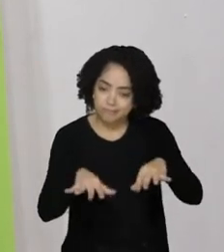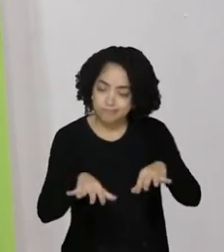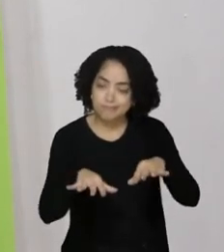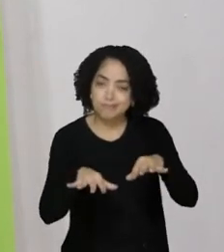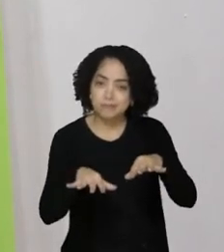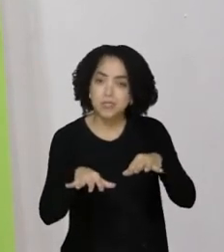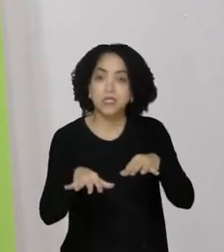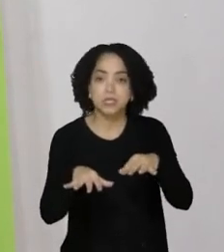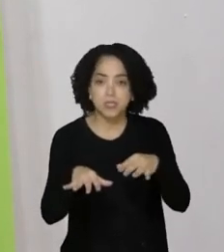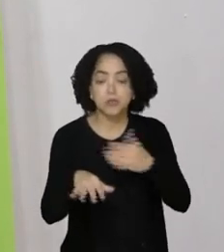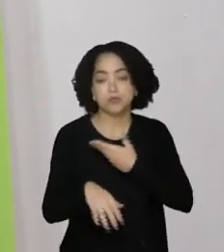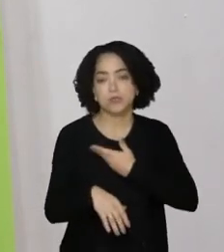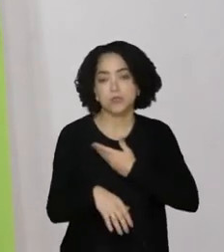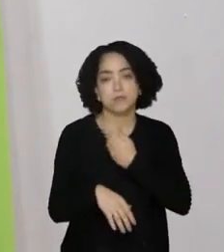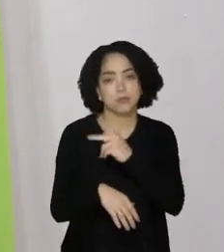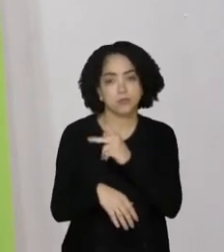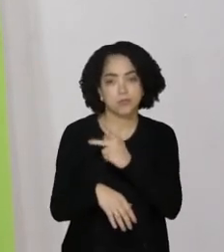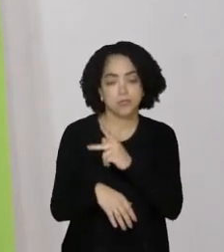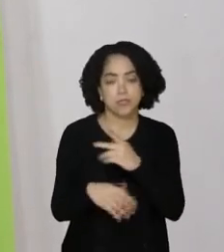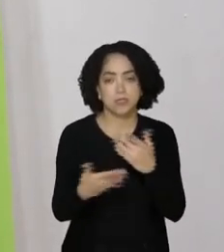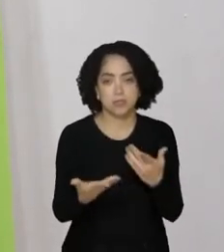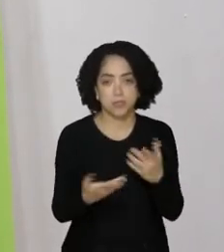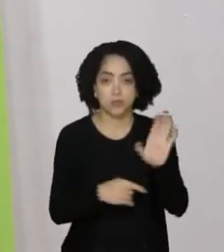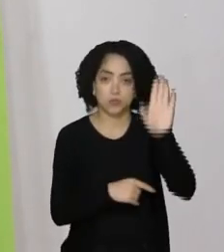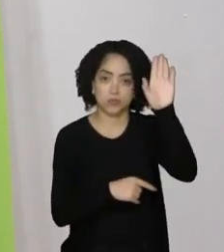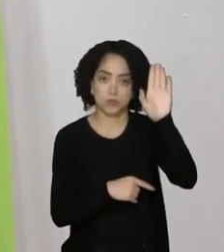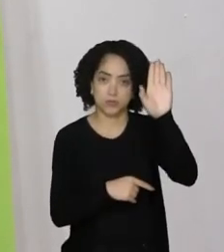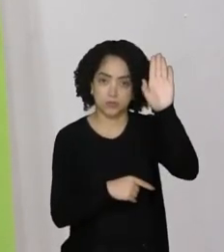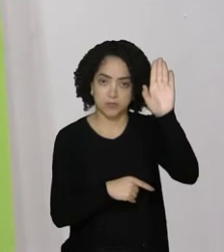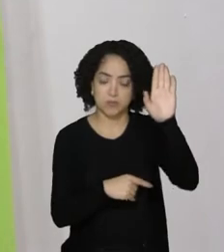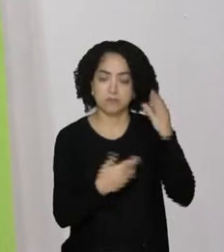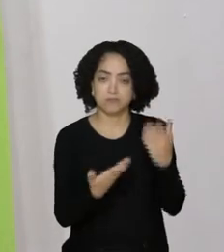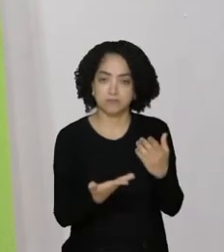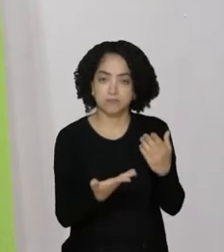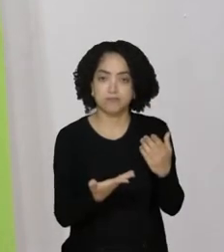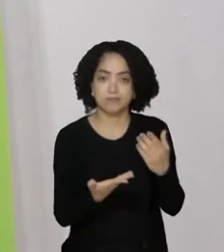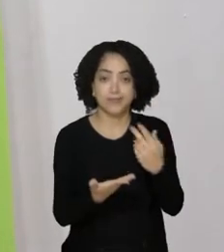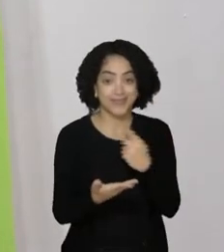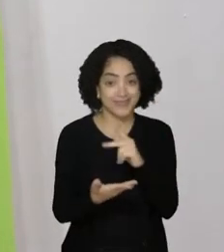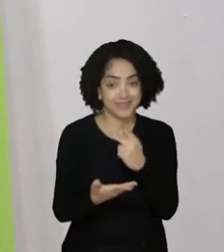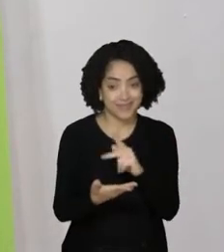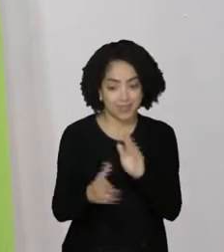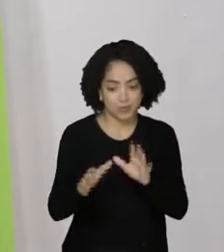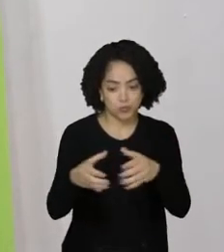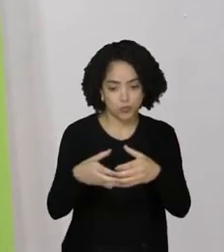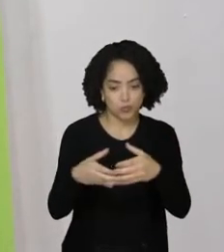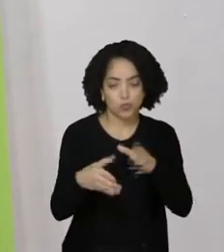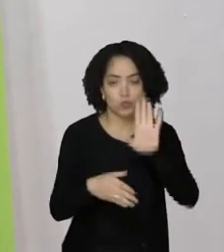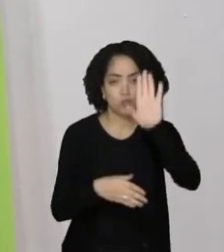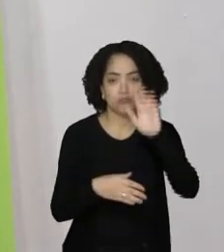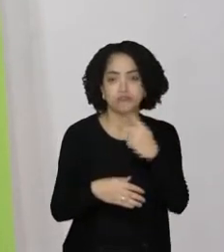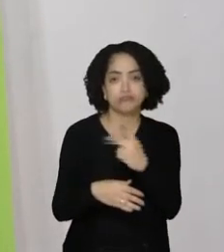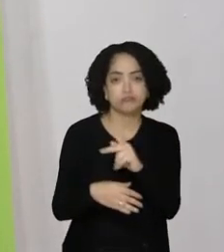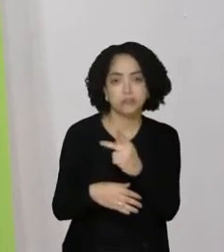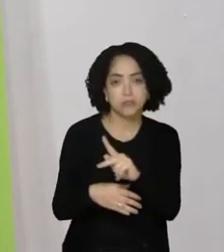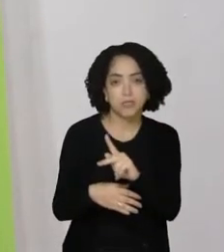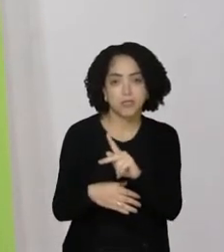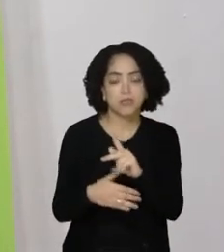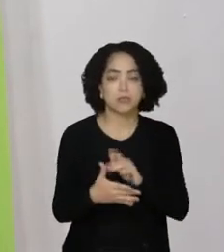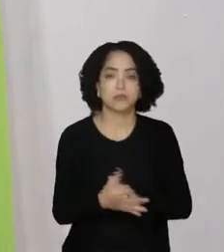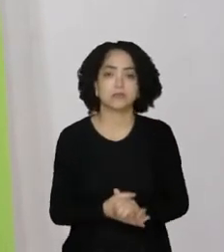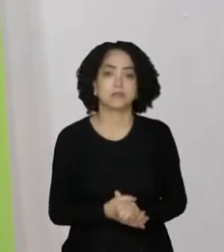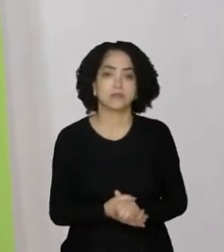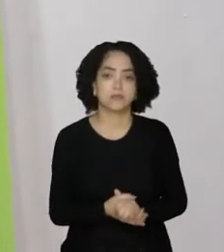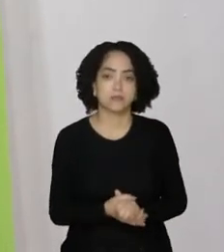colegas os candidatos do Governador Carlos Moisés os de ponta os de ponta